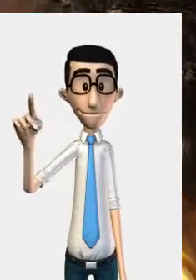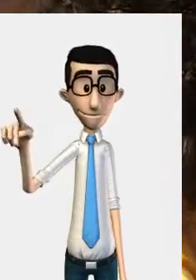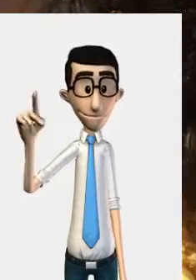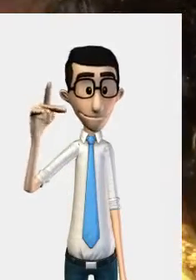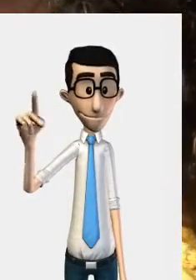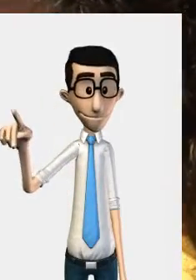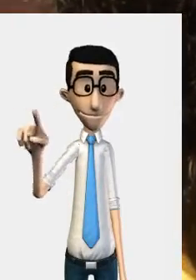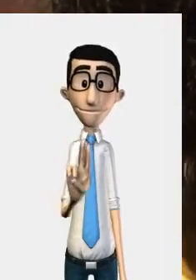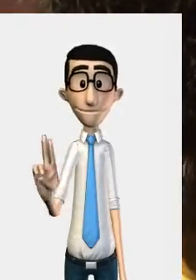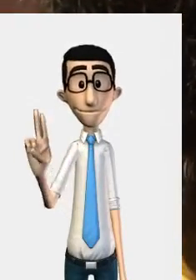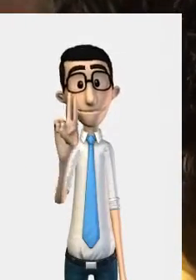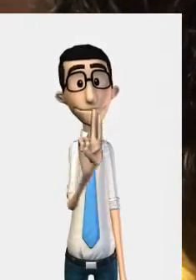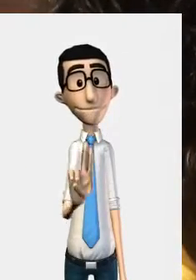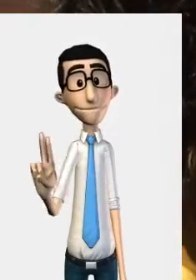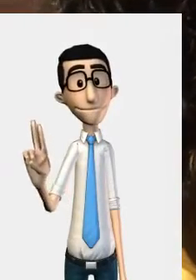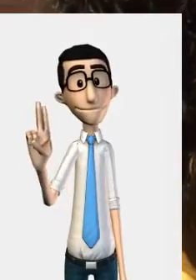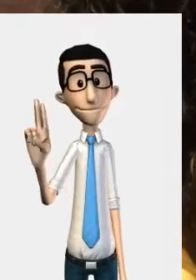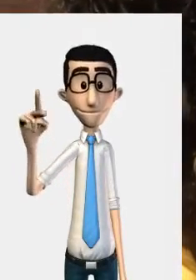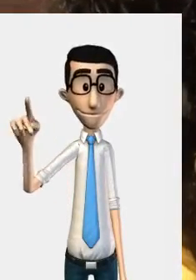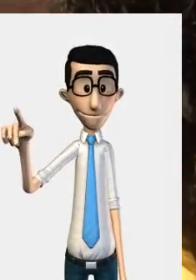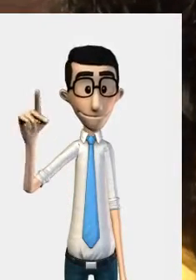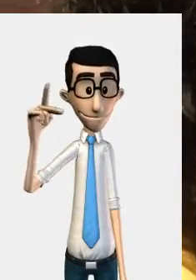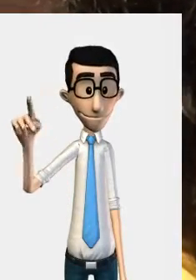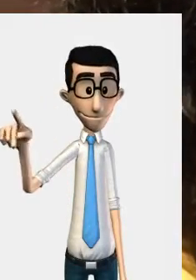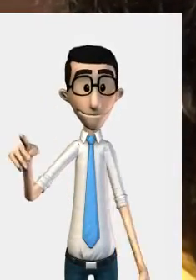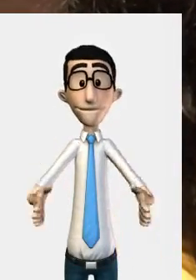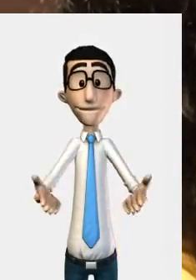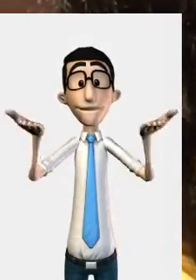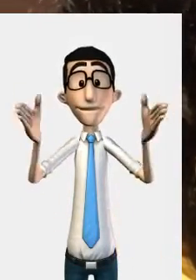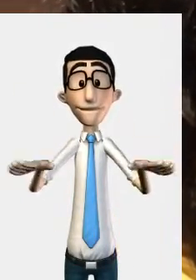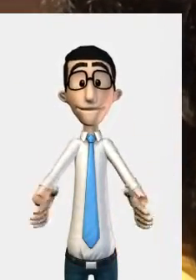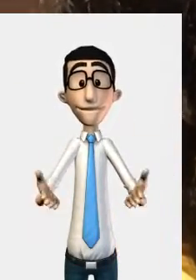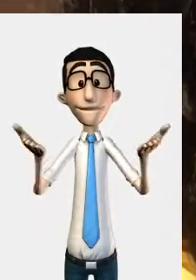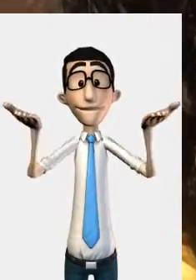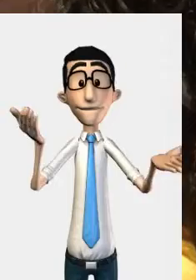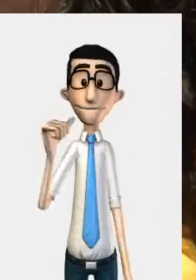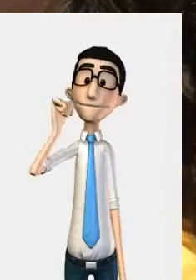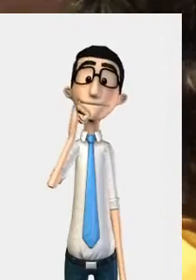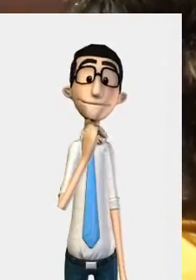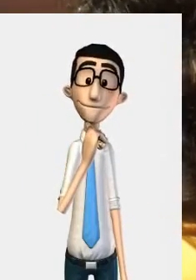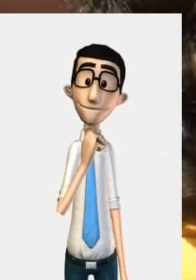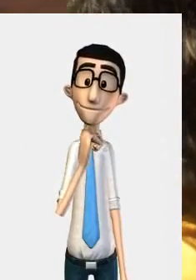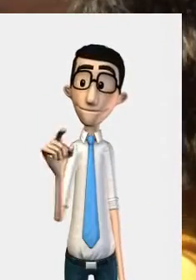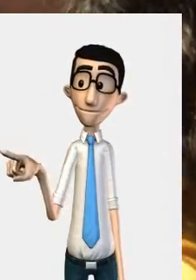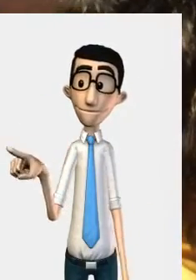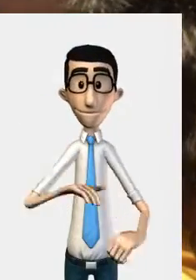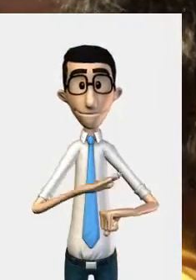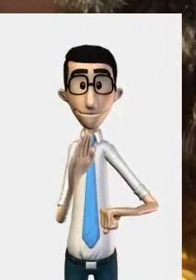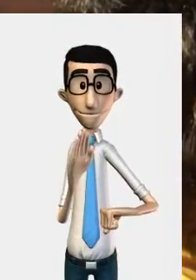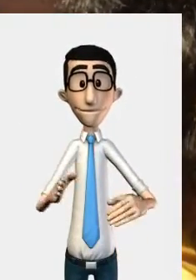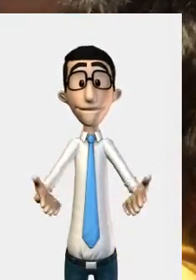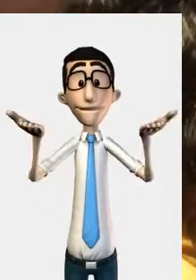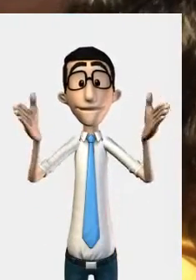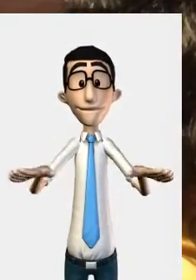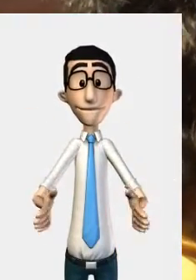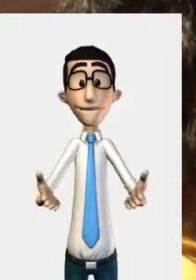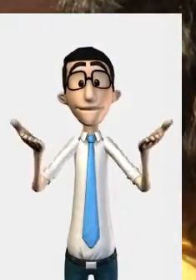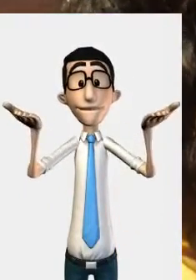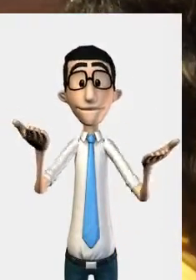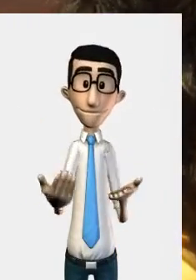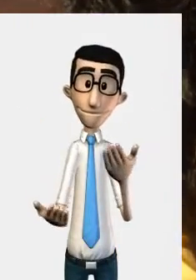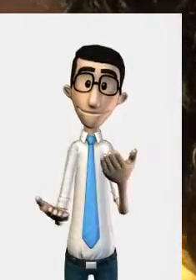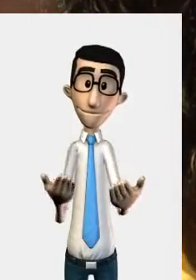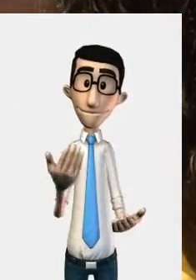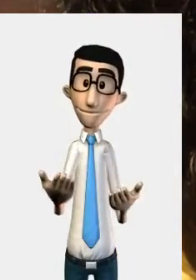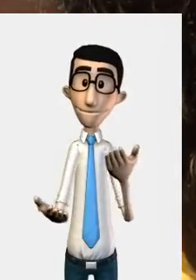coisas. Aqui, a ajuda o desenho é uma ajuda visual. Isso, ele